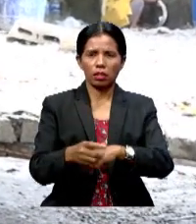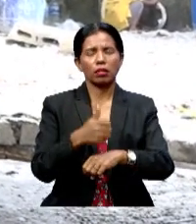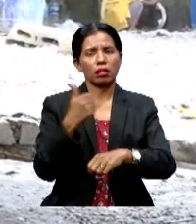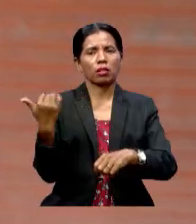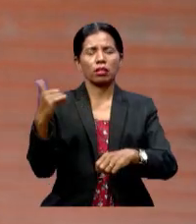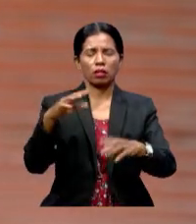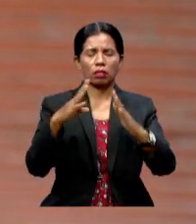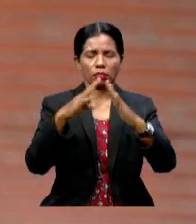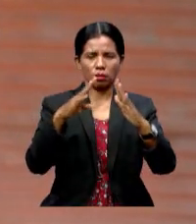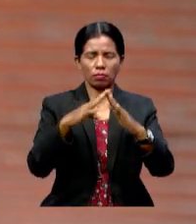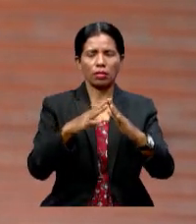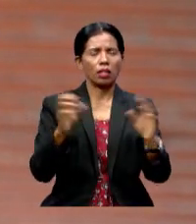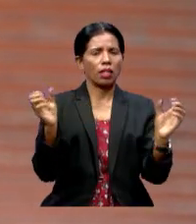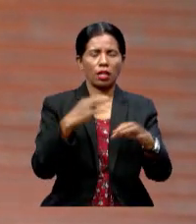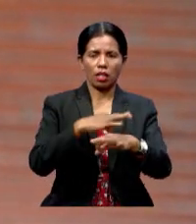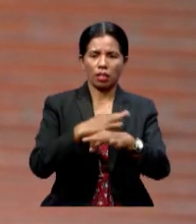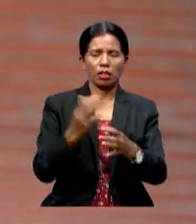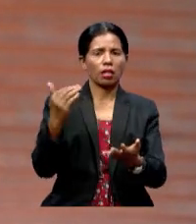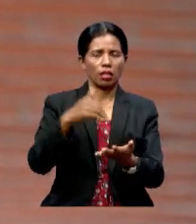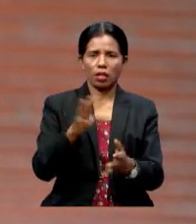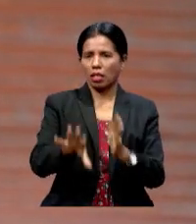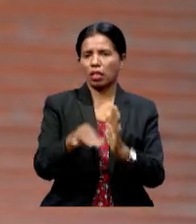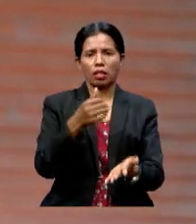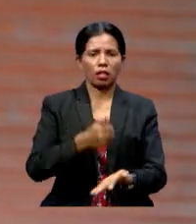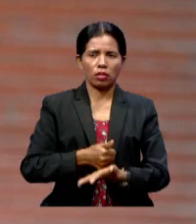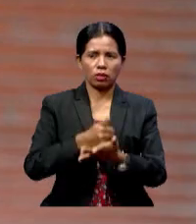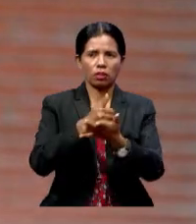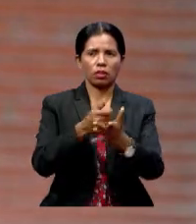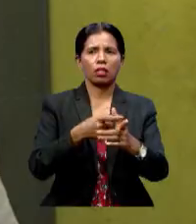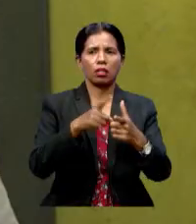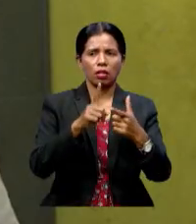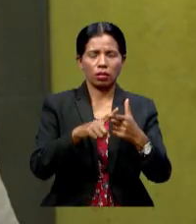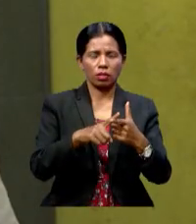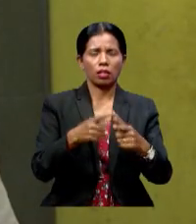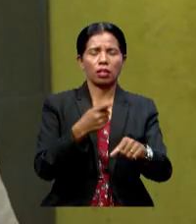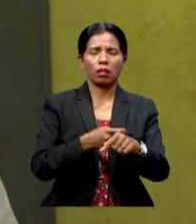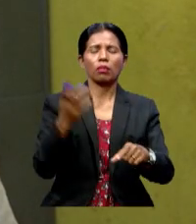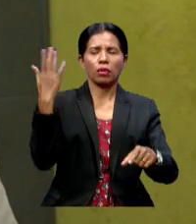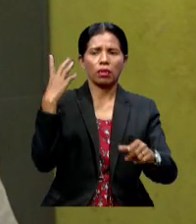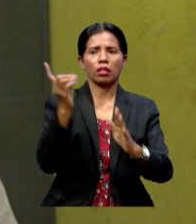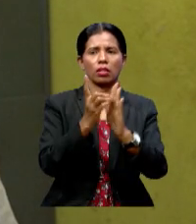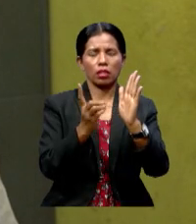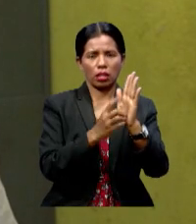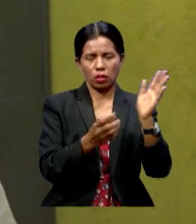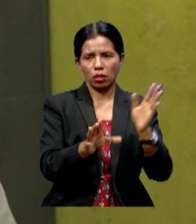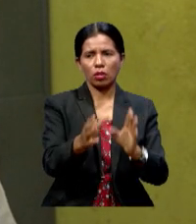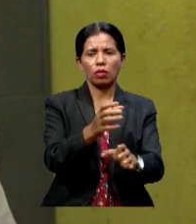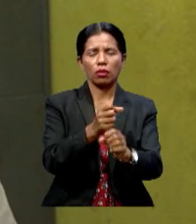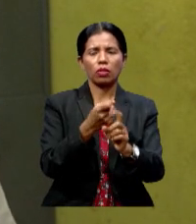uma condição to agora la lahir tangga juga, terus mau ya alturan lembah kami tanya darusnya foto yang langsung siun di